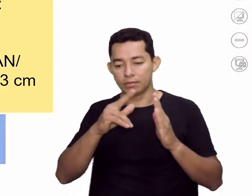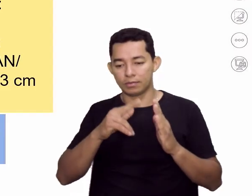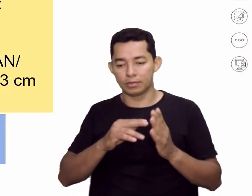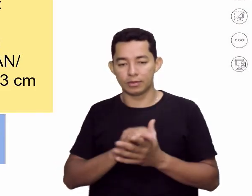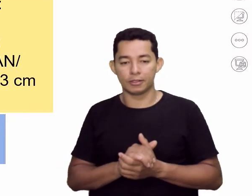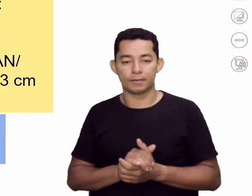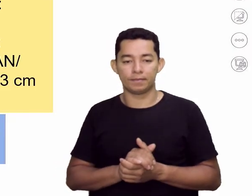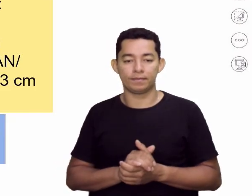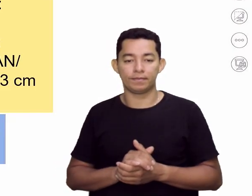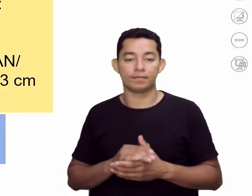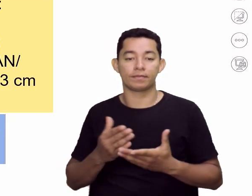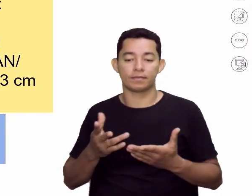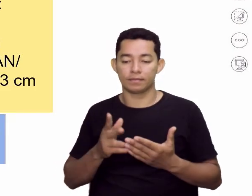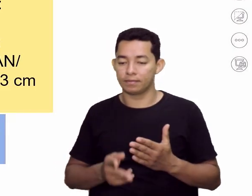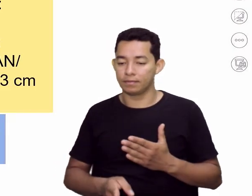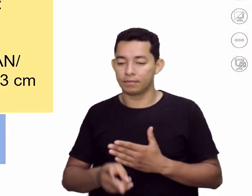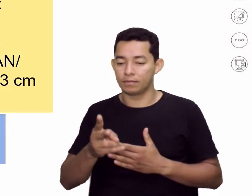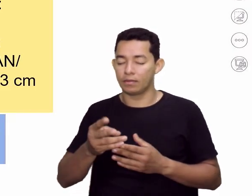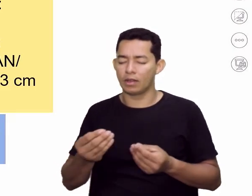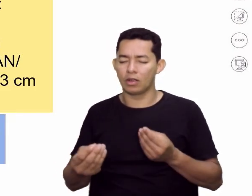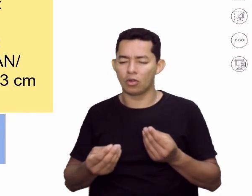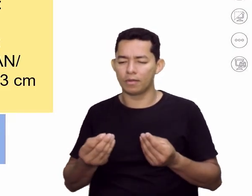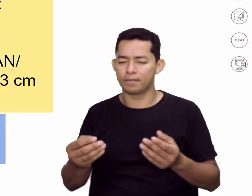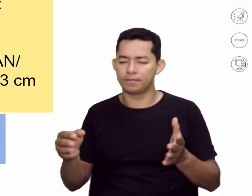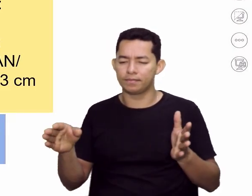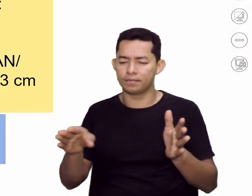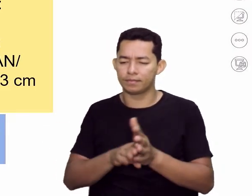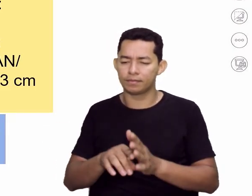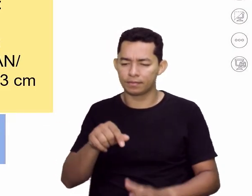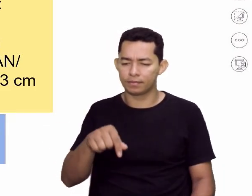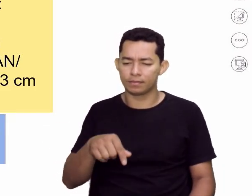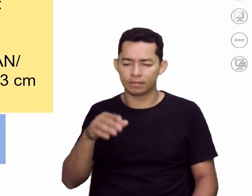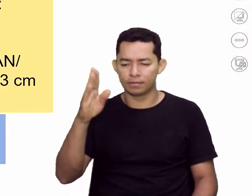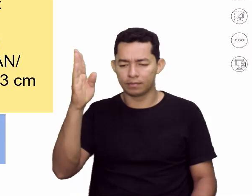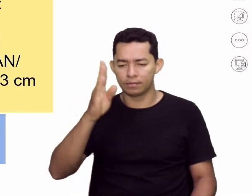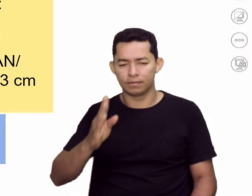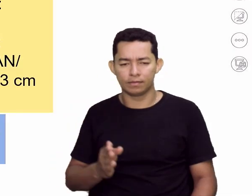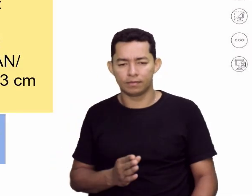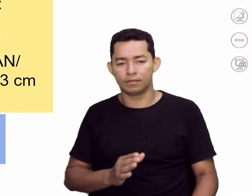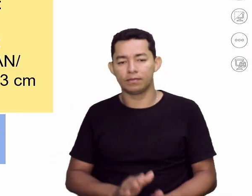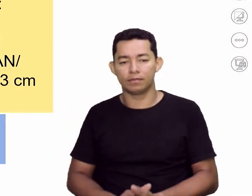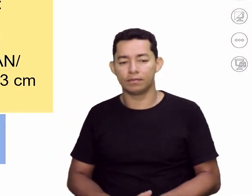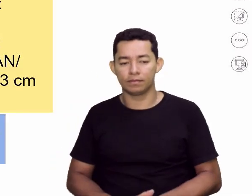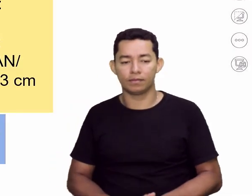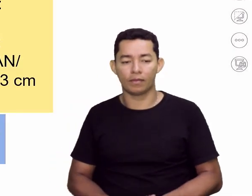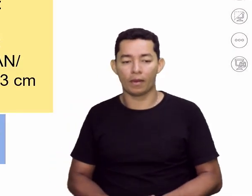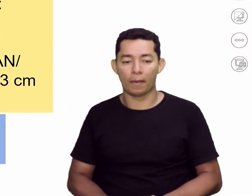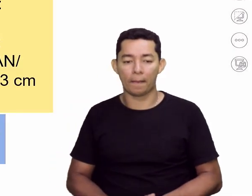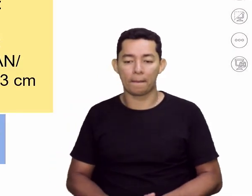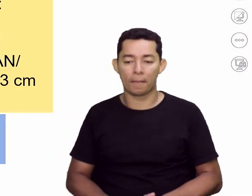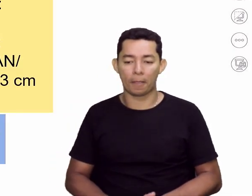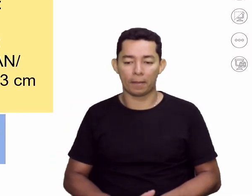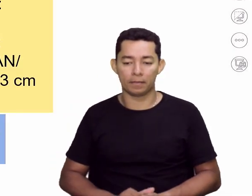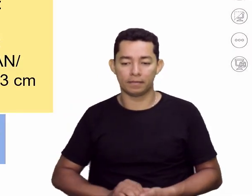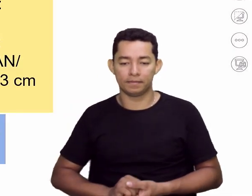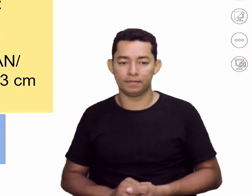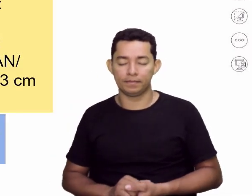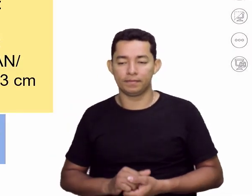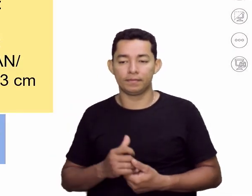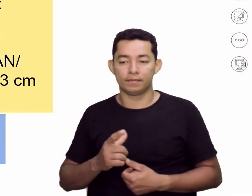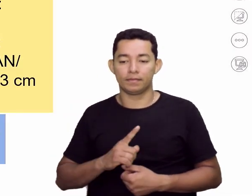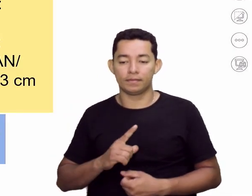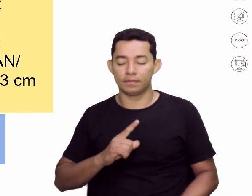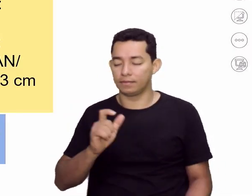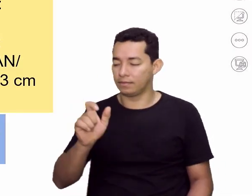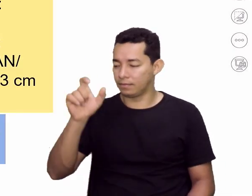Seguindo aqui, nós temos como isso se desdobrou no Brasil. Aqui teve um